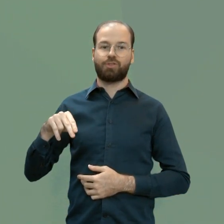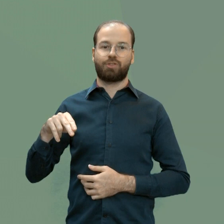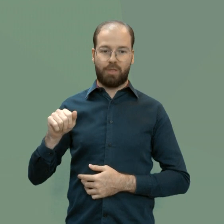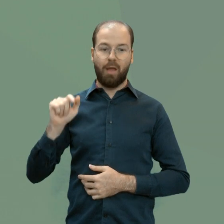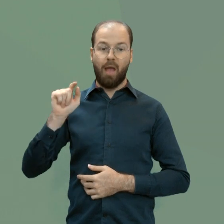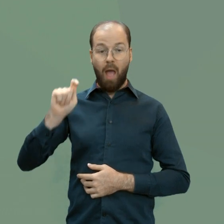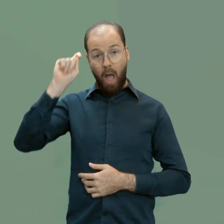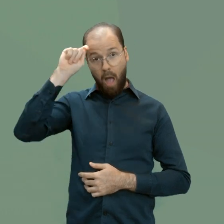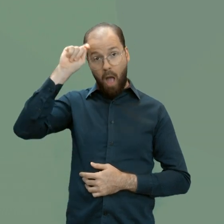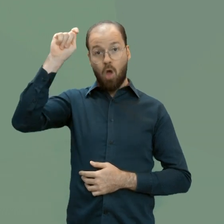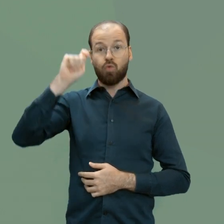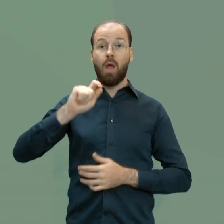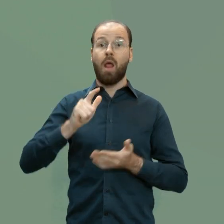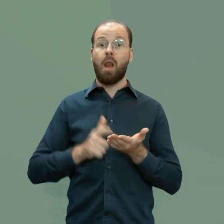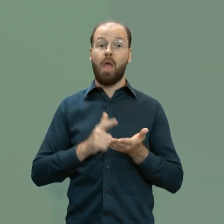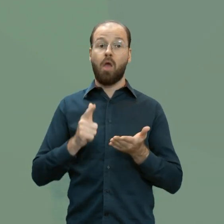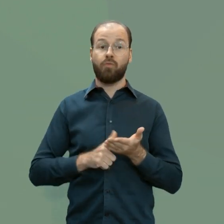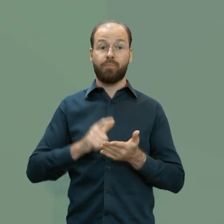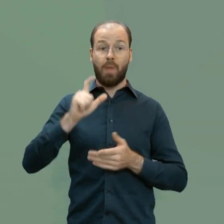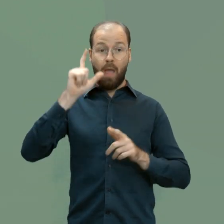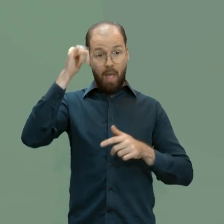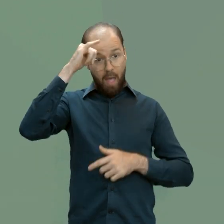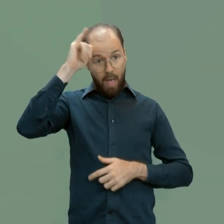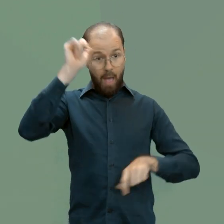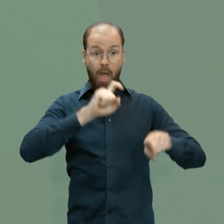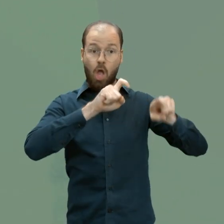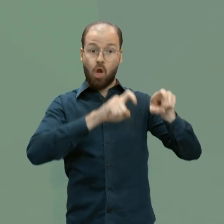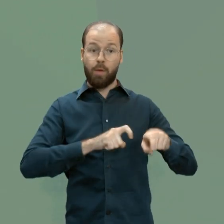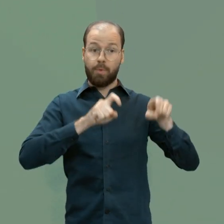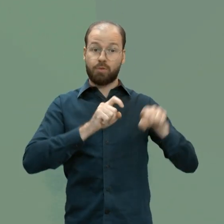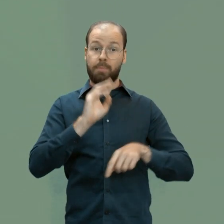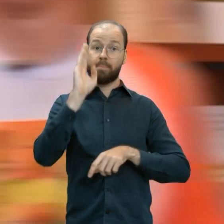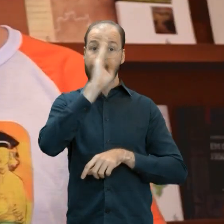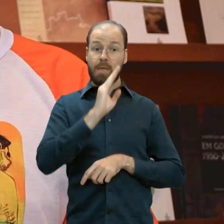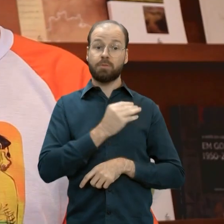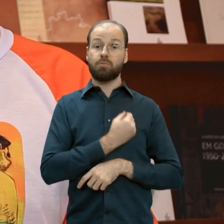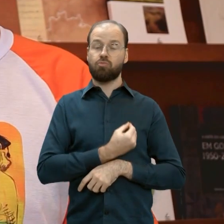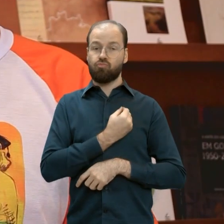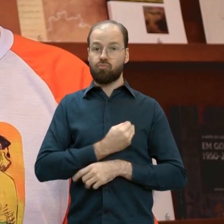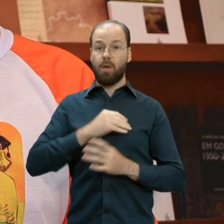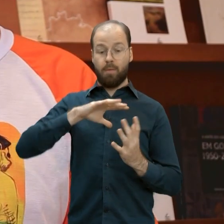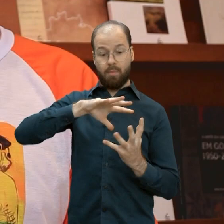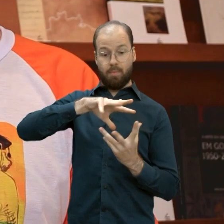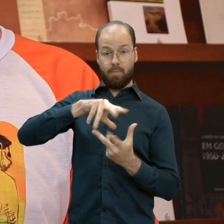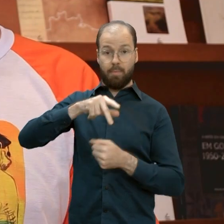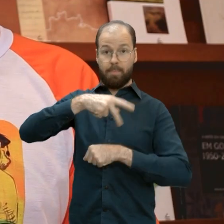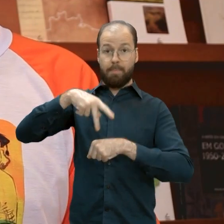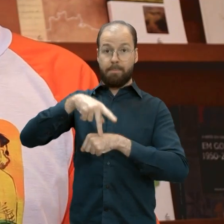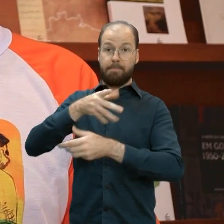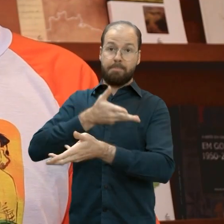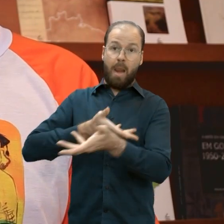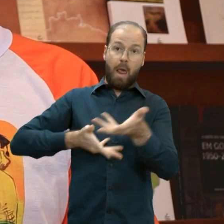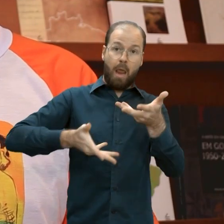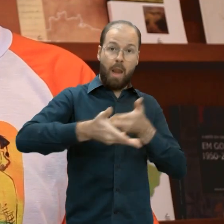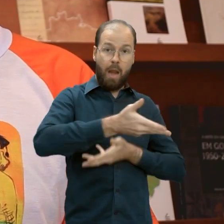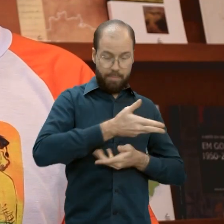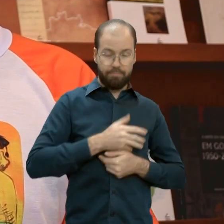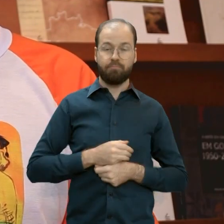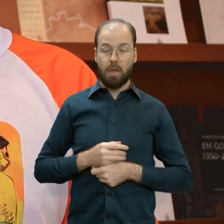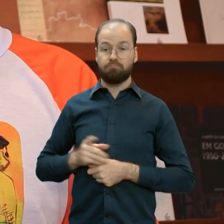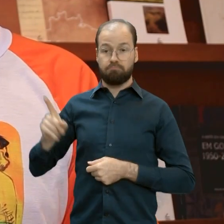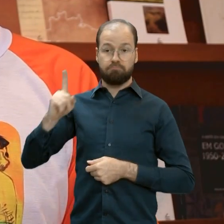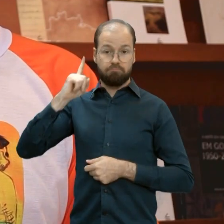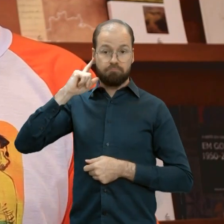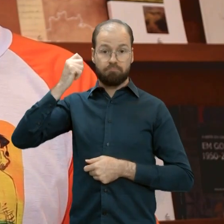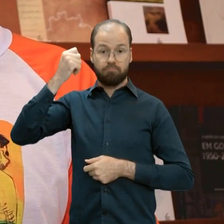Agropecuária Brasileira Diante das Dinâmicas Internacionais. O professor se descreve como homem branco, tem cabelos